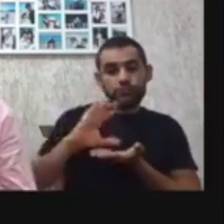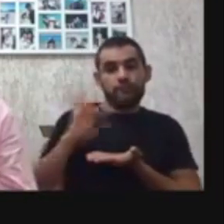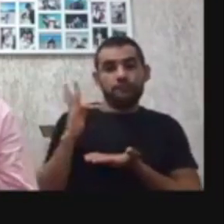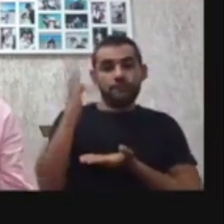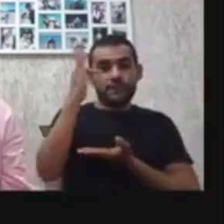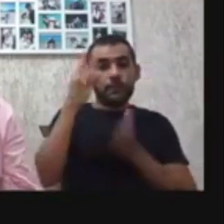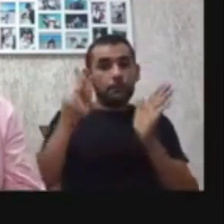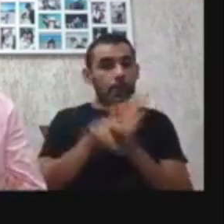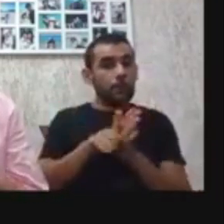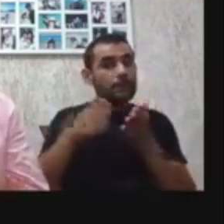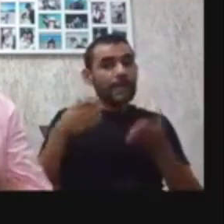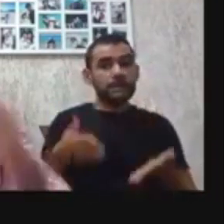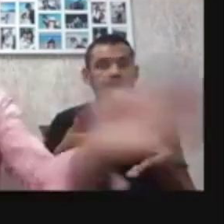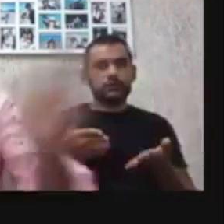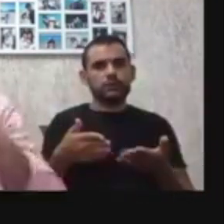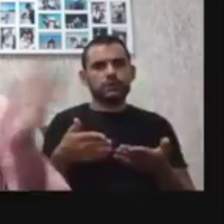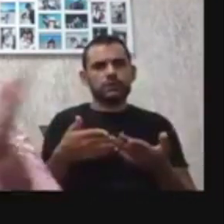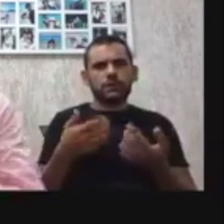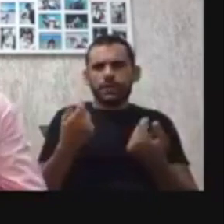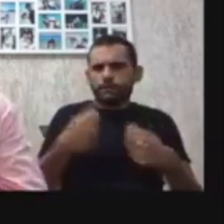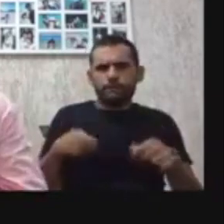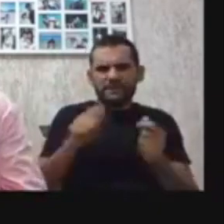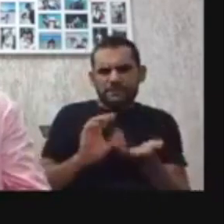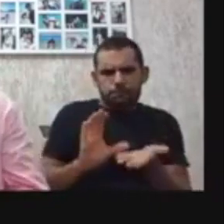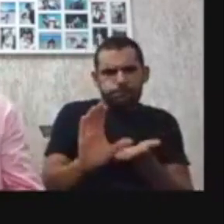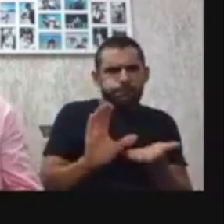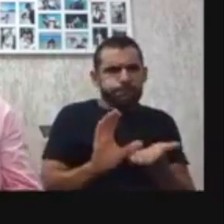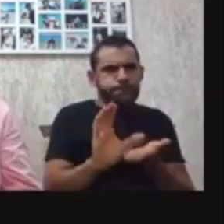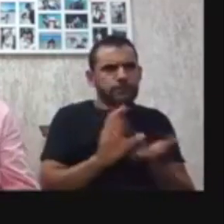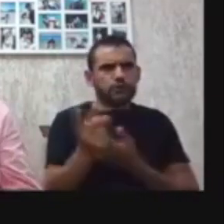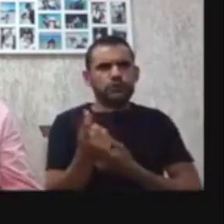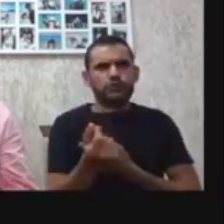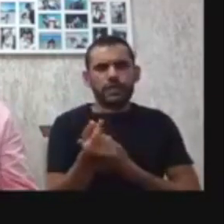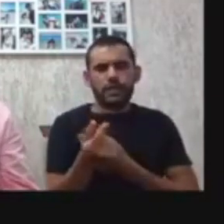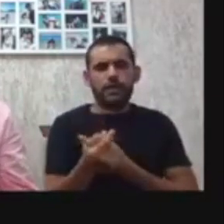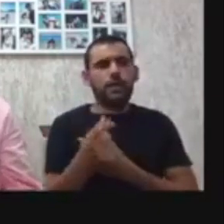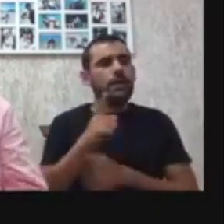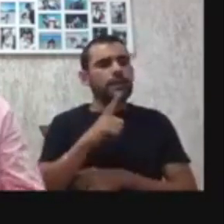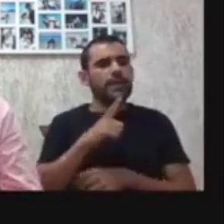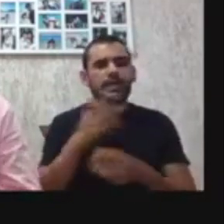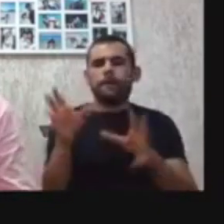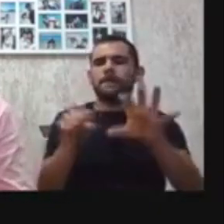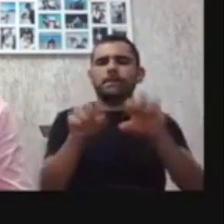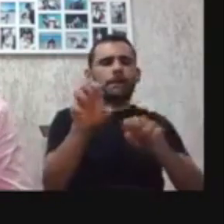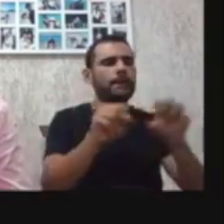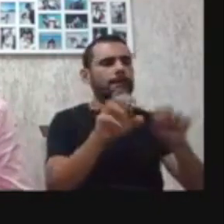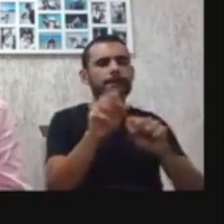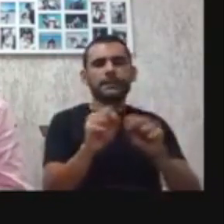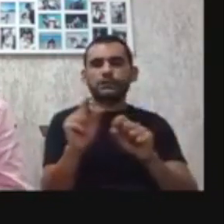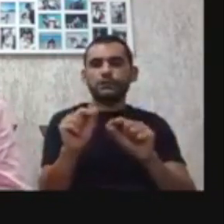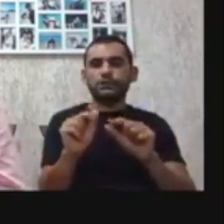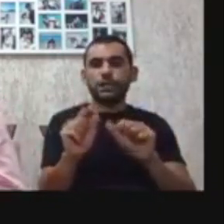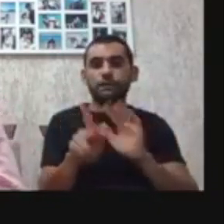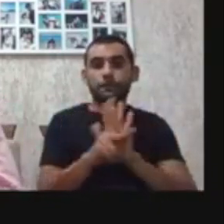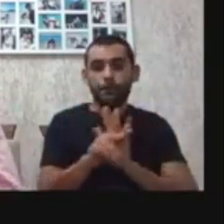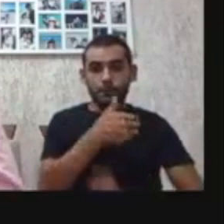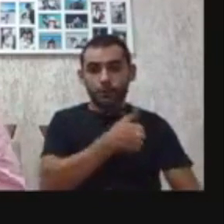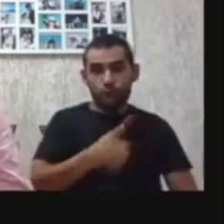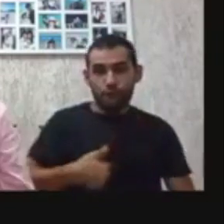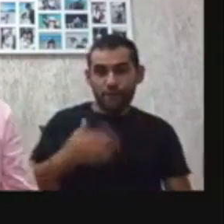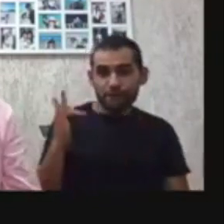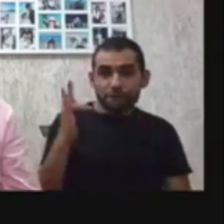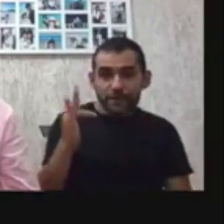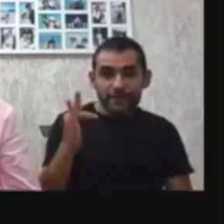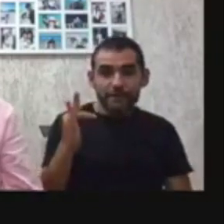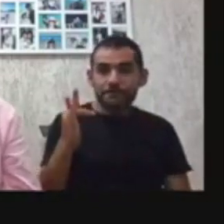para isso. A gente não precisa estar destinando muita verba, a gente tem como captar esses recursos via governo federal.